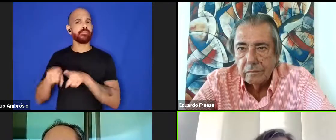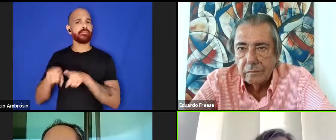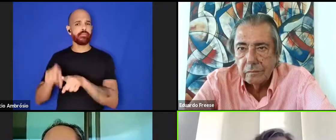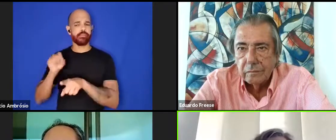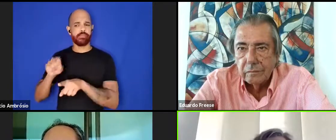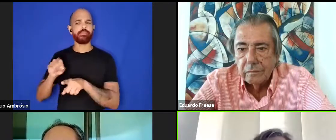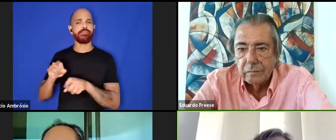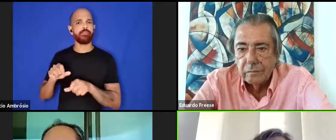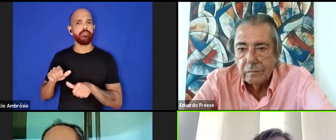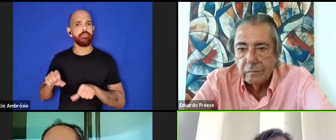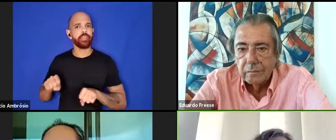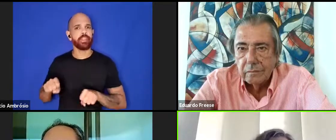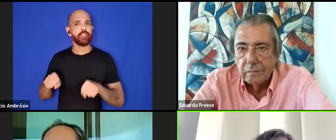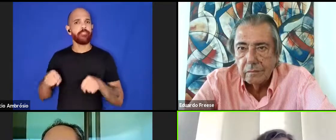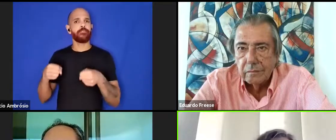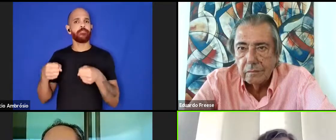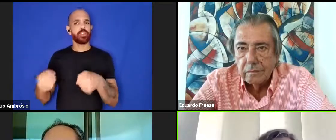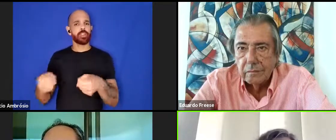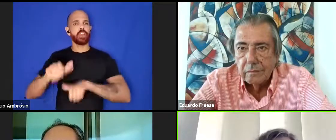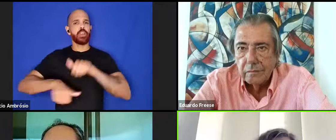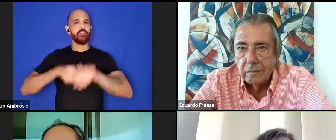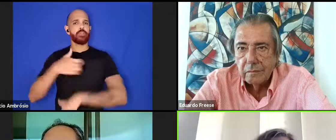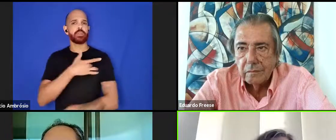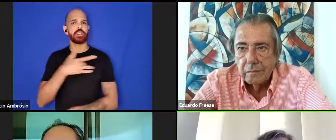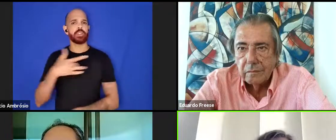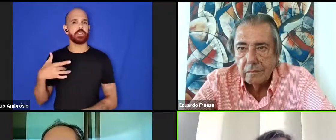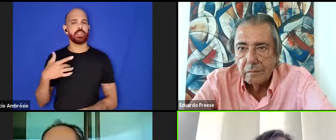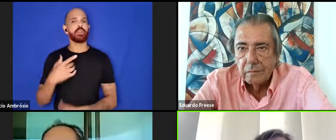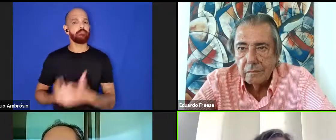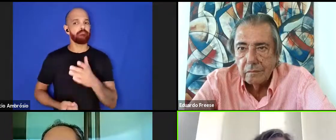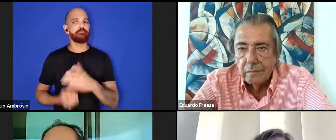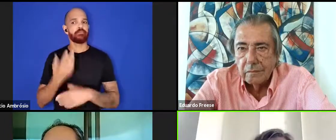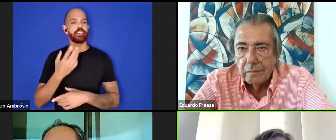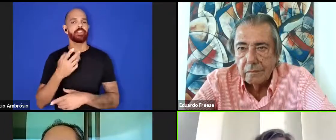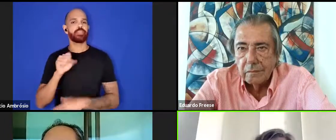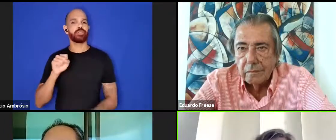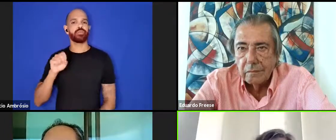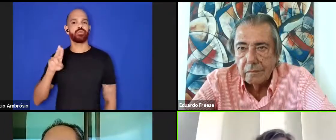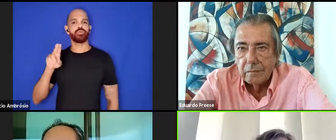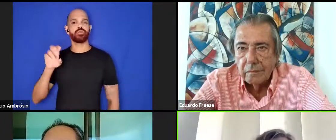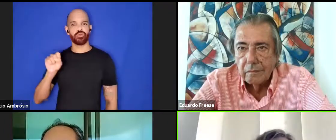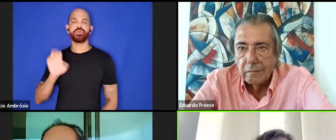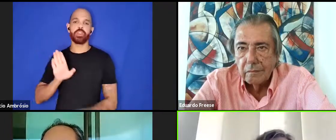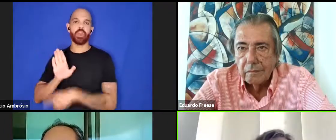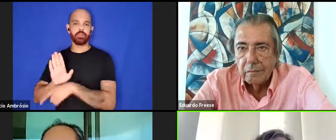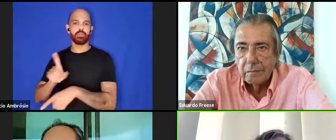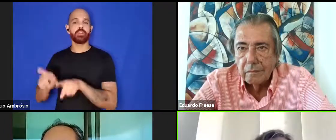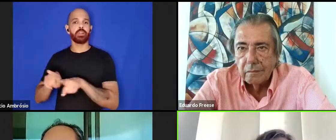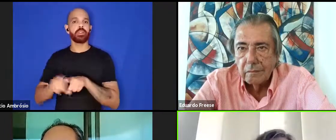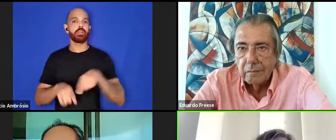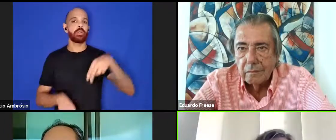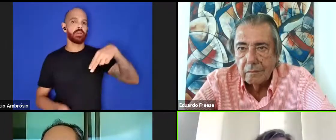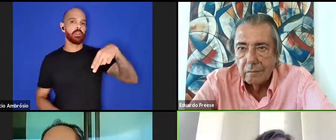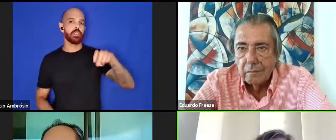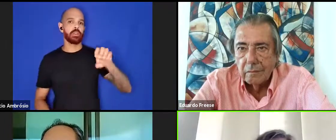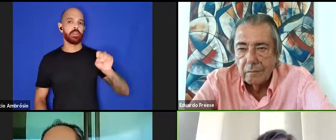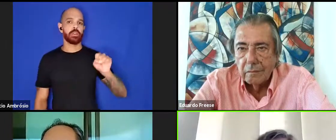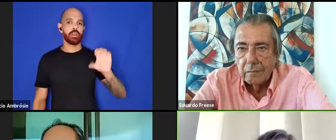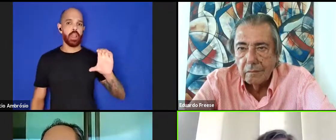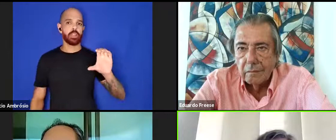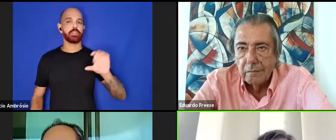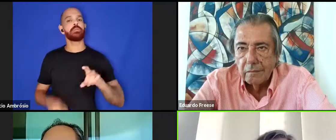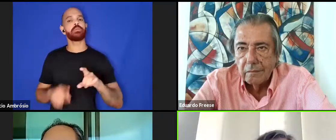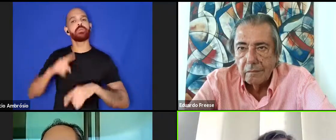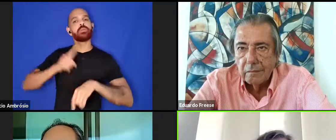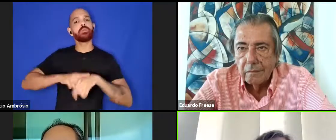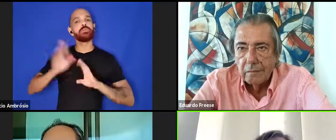sanitária brasileira, contribuindo gigantemente para a criação do SUS, para a criação do que hoje é o nosso NESC, em pleno momento de